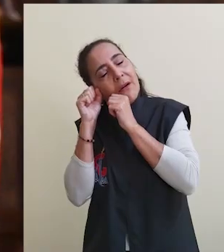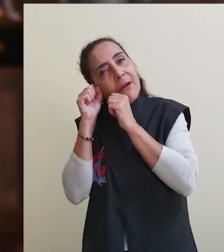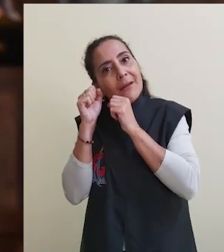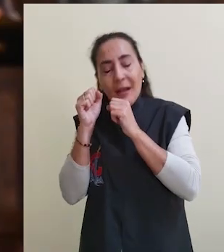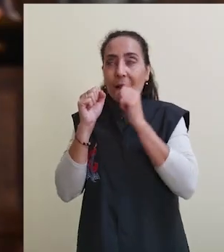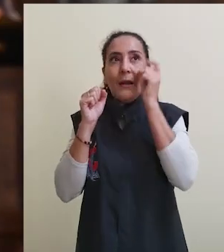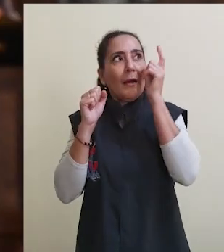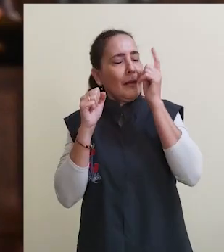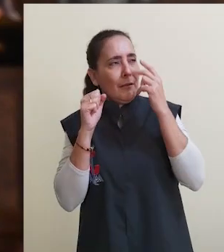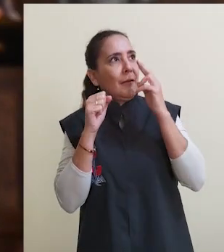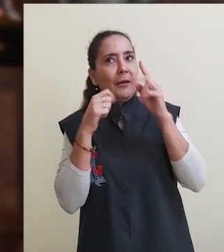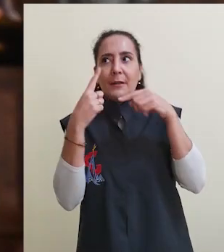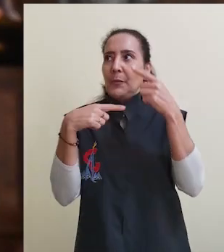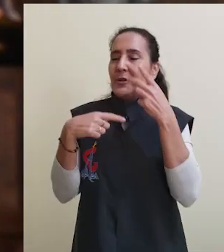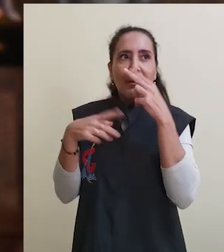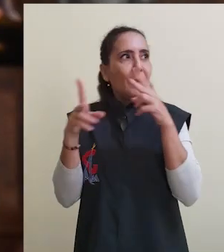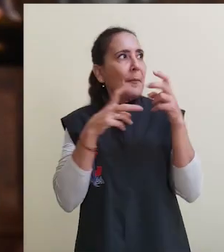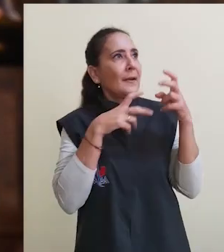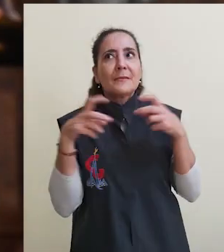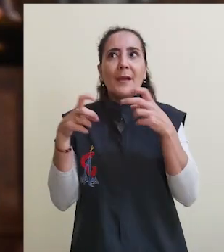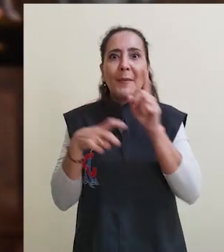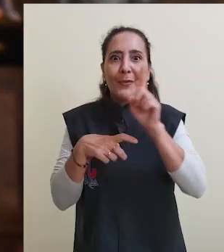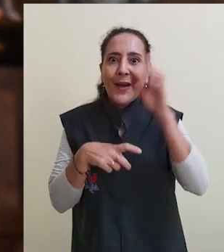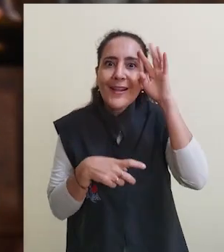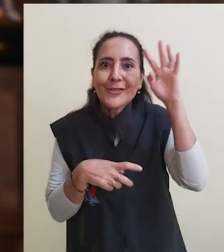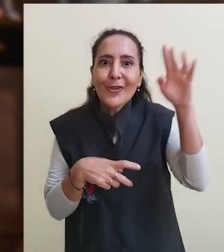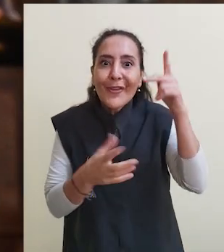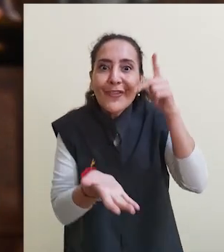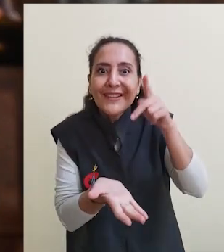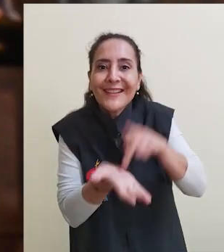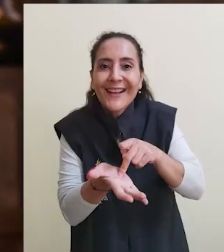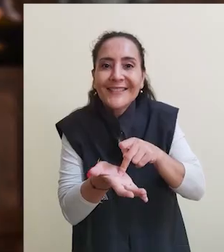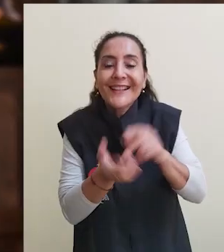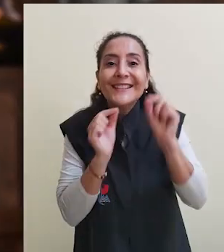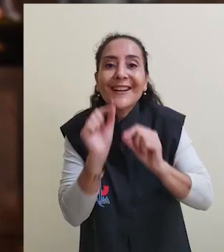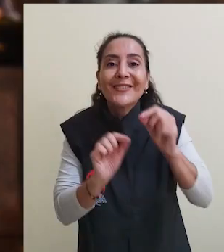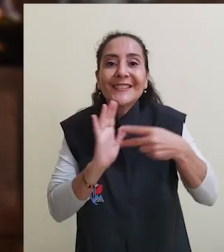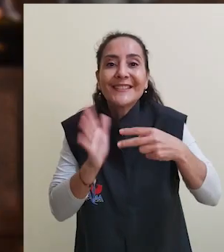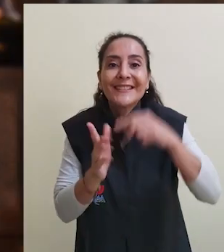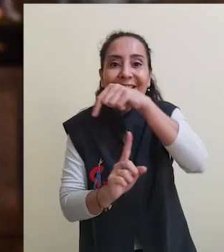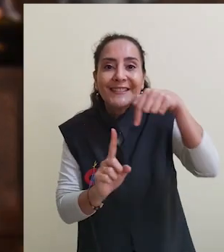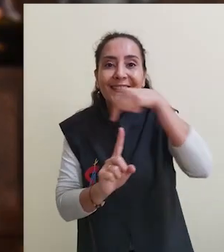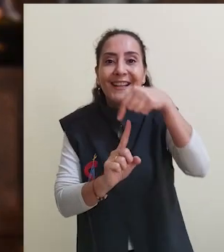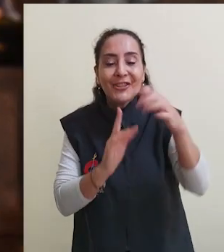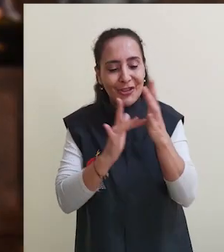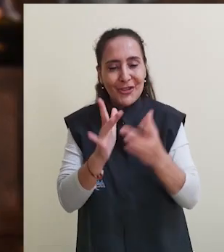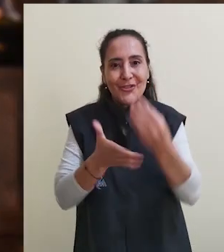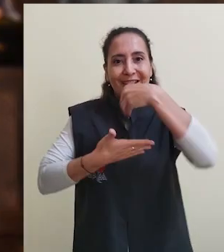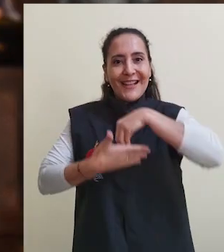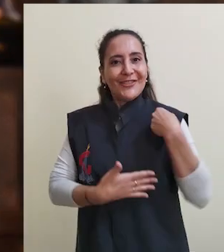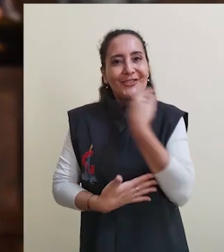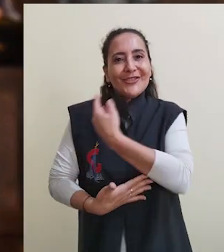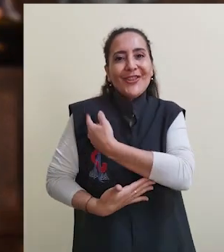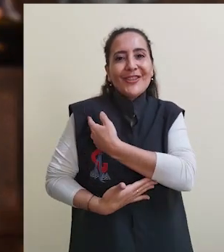para a rua, e aí Pedro cai em si e vê a grande graça que Deus fez nele. Porque o que é a santidade? Jesus em nós.